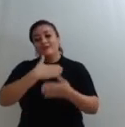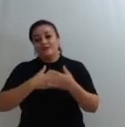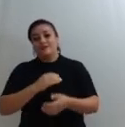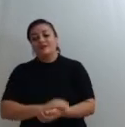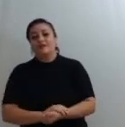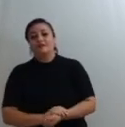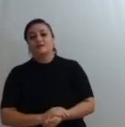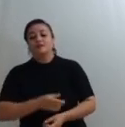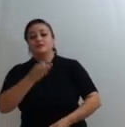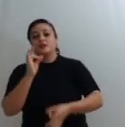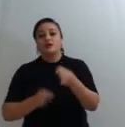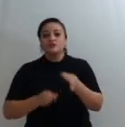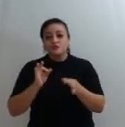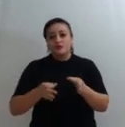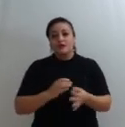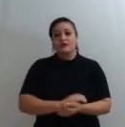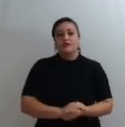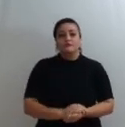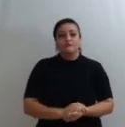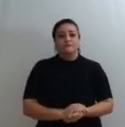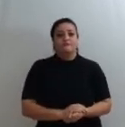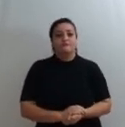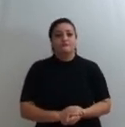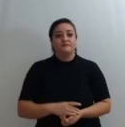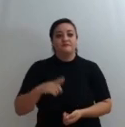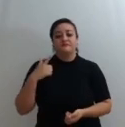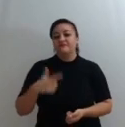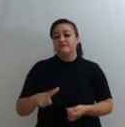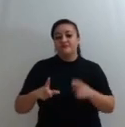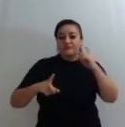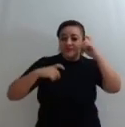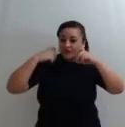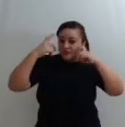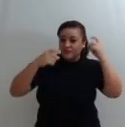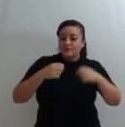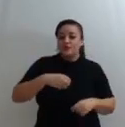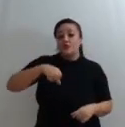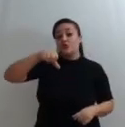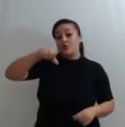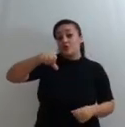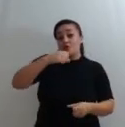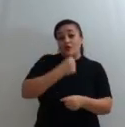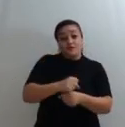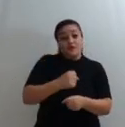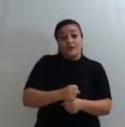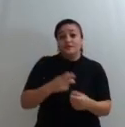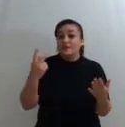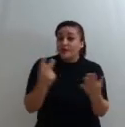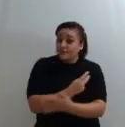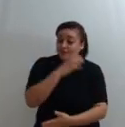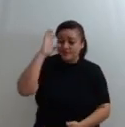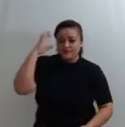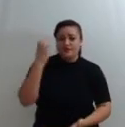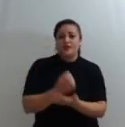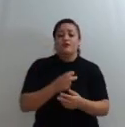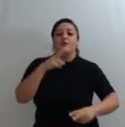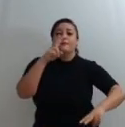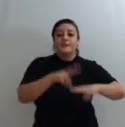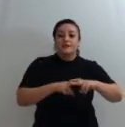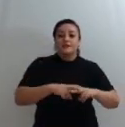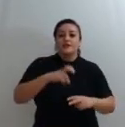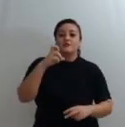julgado, sem nenhuma sombra de dúvidas, com 9 anos da ocorrência do crime, uma prisão decretada 5 anos